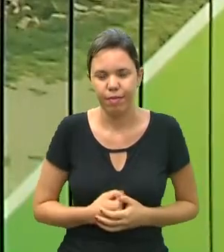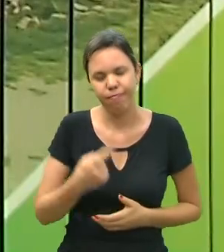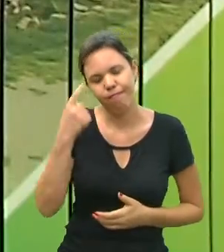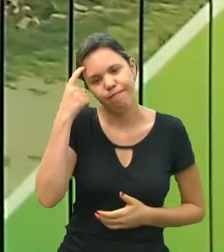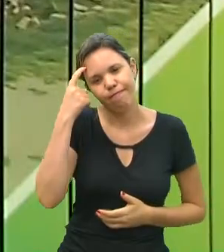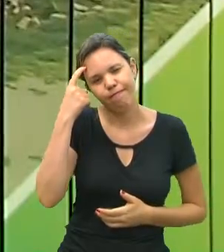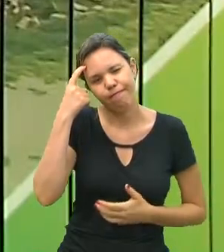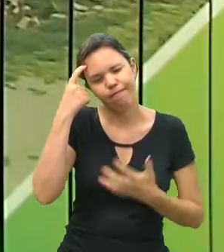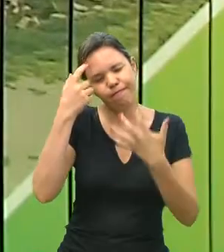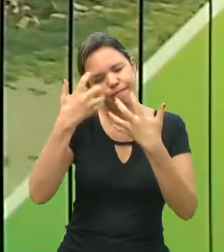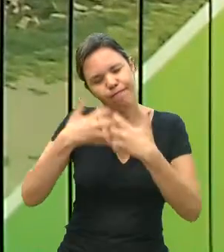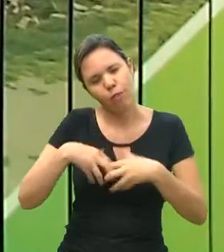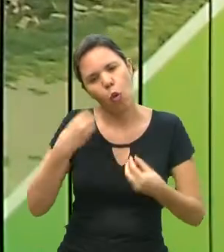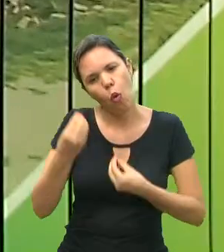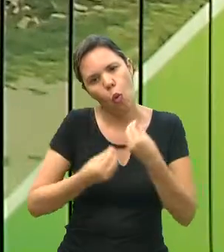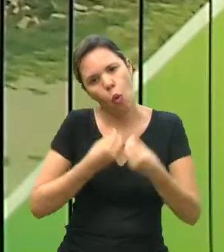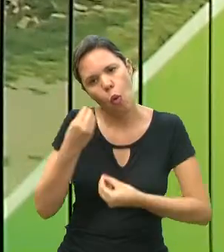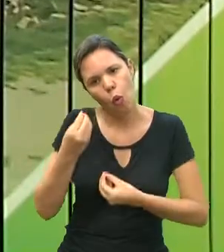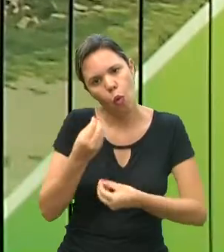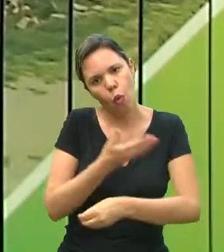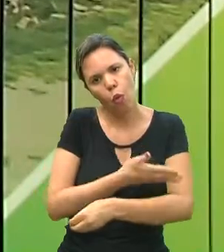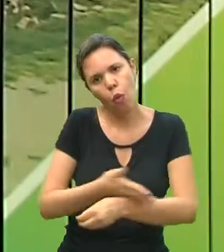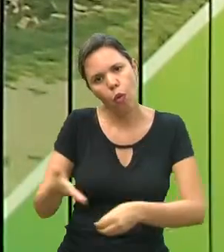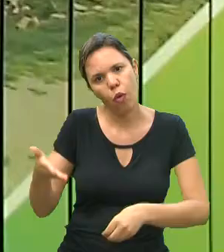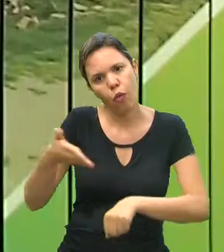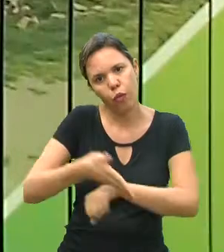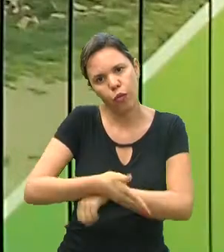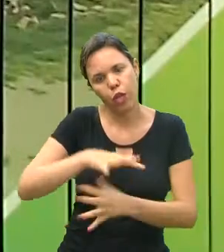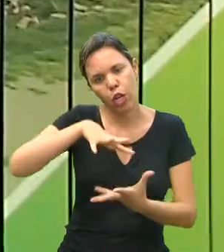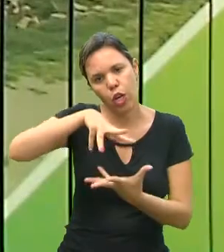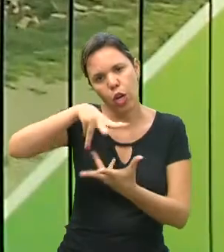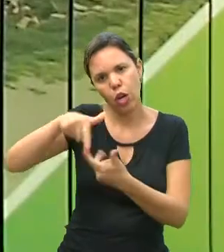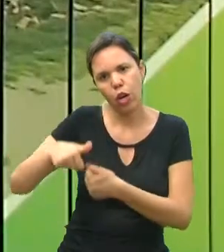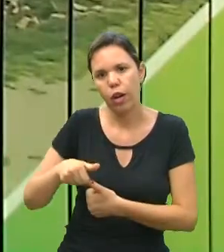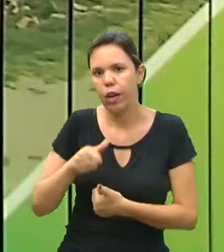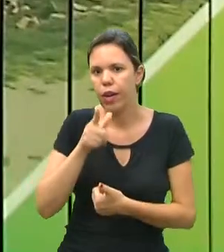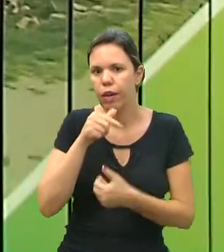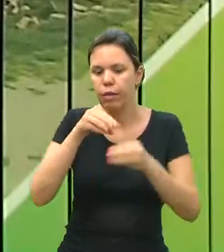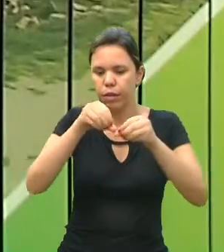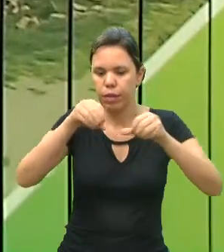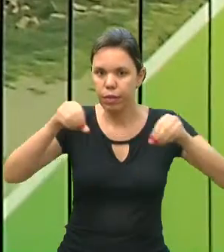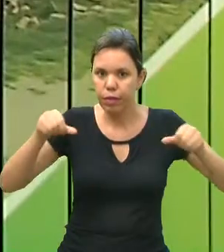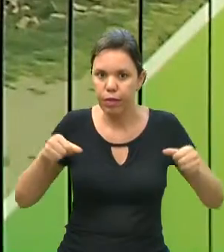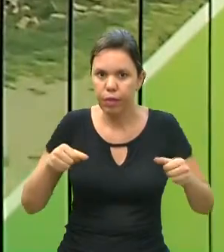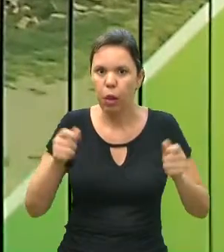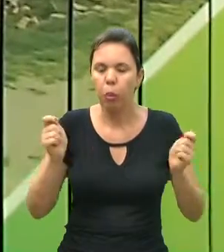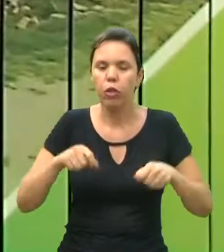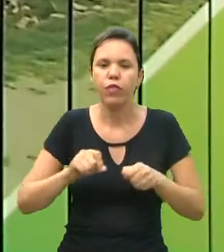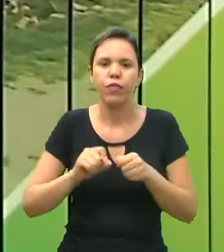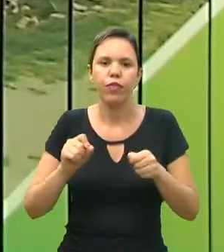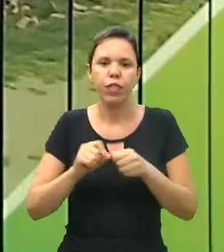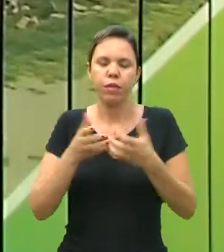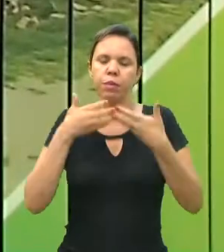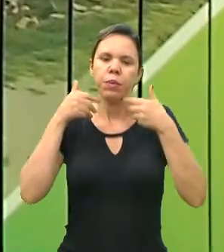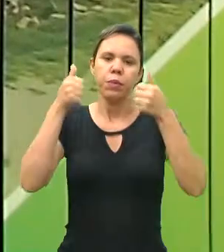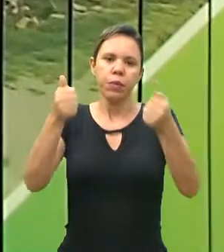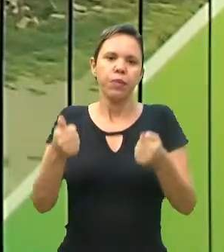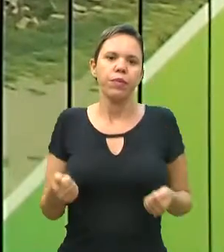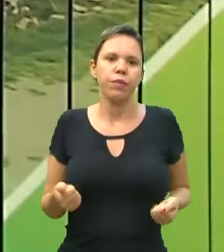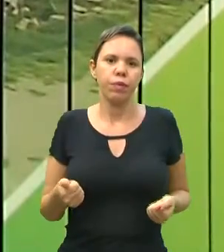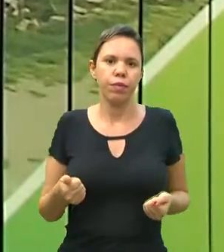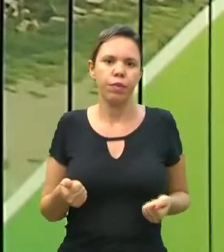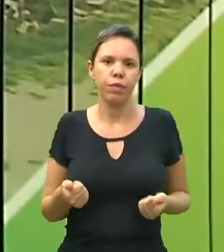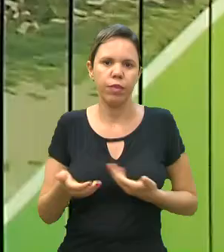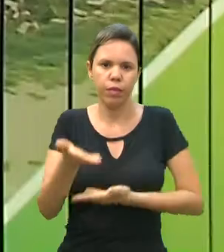gente pensar e repensar como a gente está habitando esse planeta, água, chamado Terra, e o que a gente pode fazer para